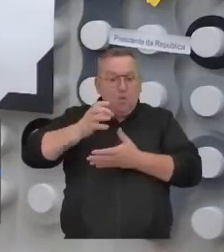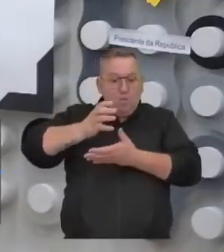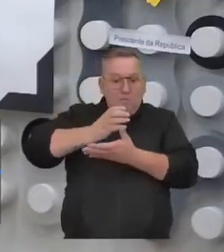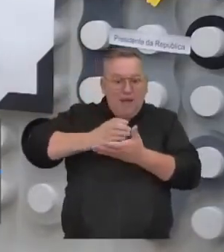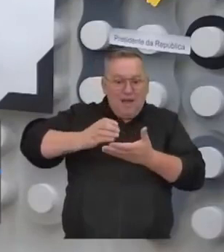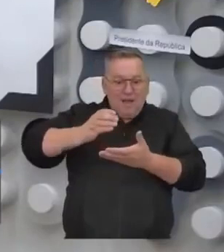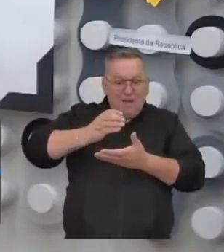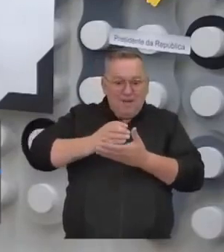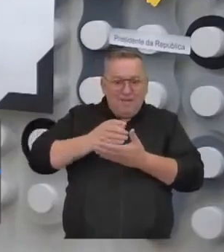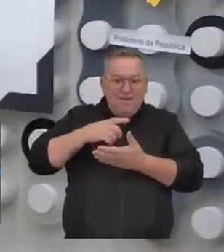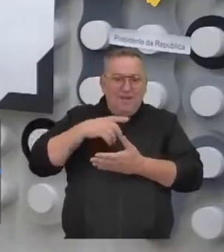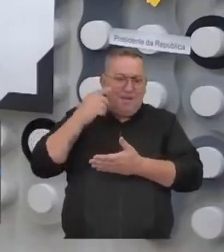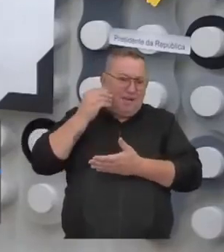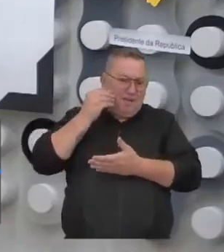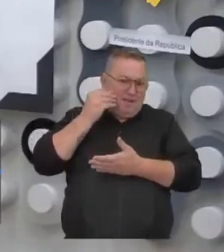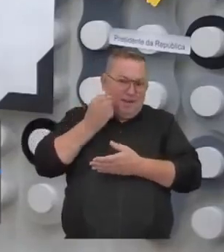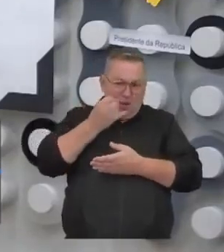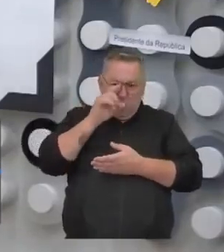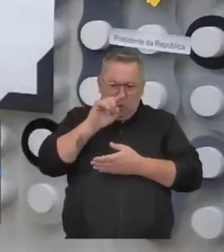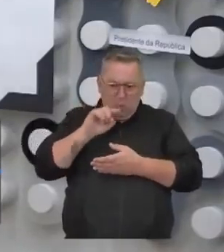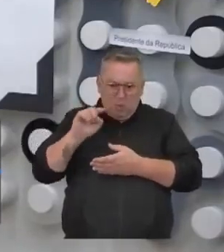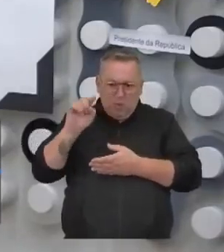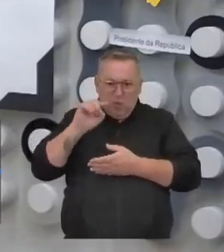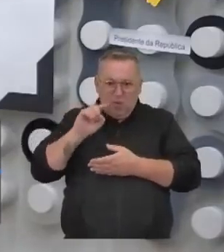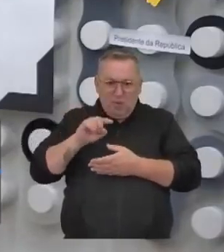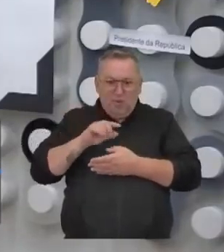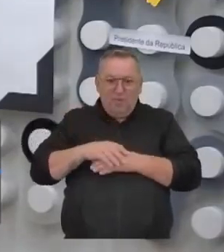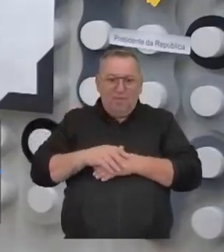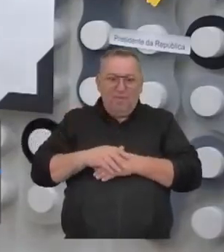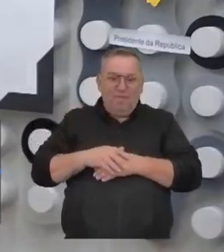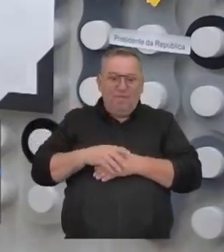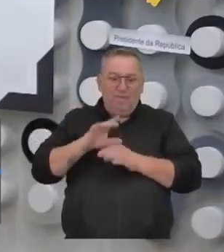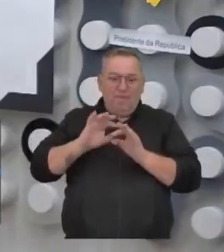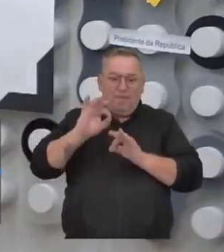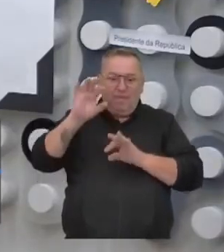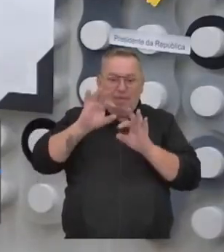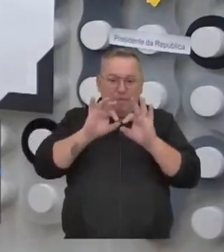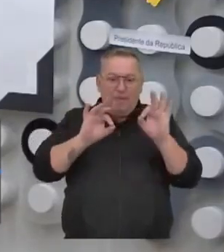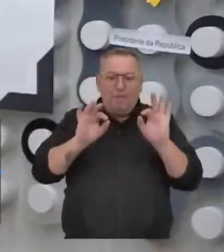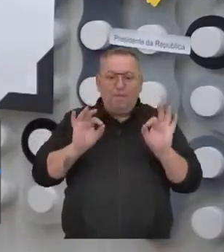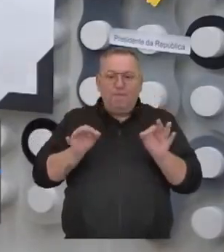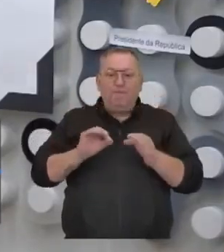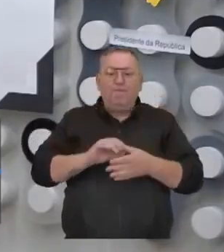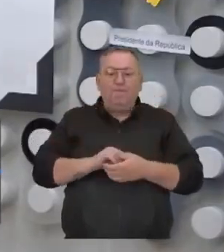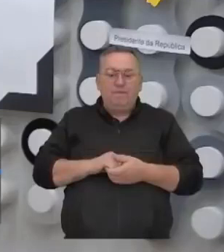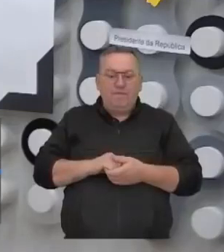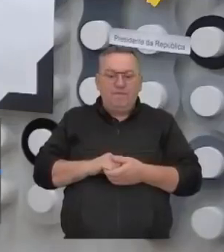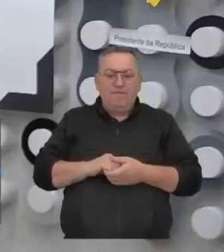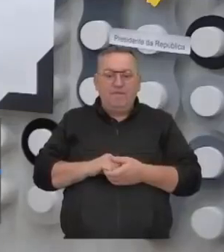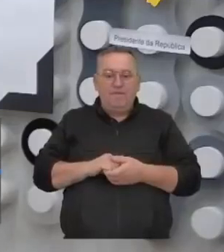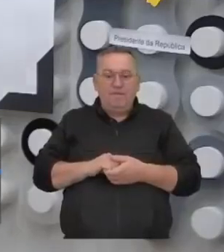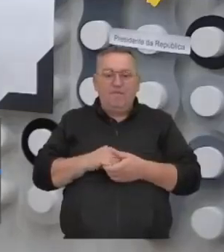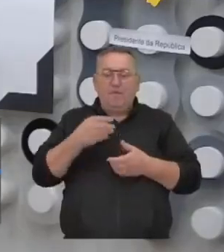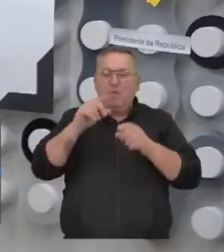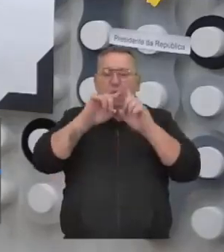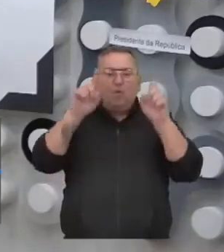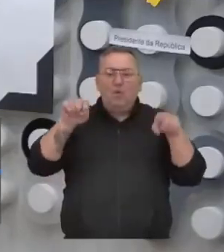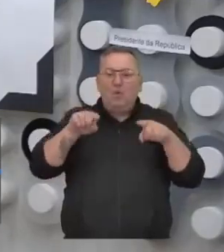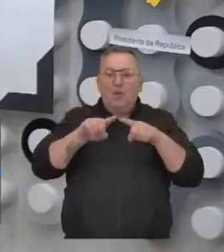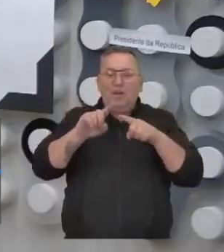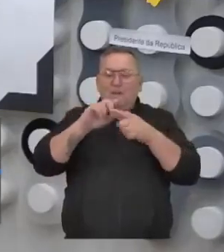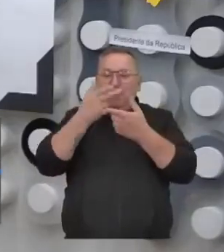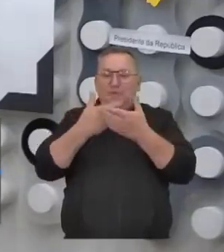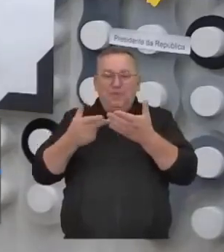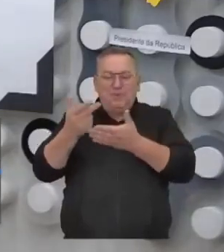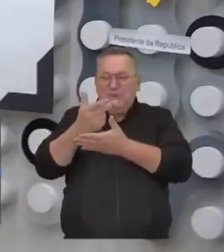quadriculadinho. Tenta contar quantos quadradinhos cabem ali dentro e aí você vai estar medindo esse território, né? Legal. A pessoa, aquele monte de quadrado com um monte de Tony